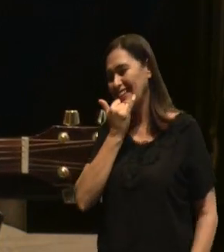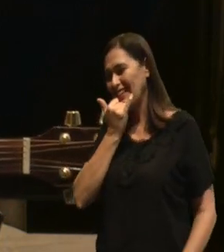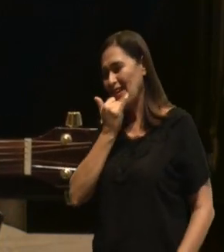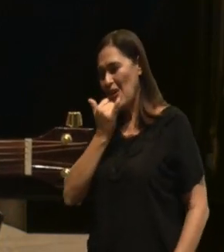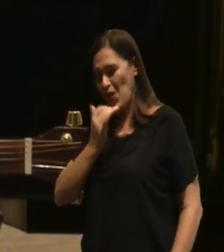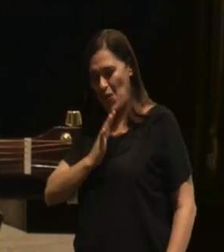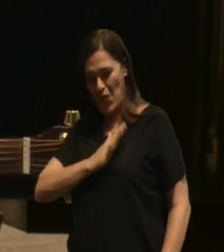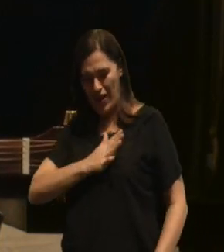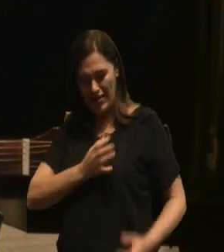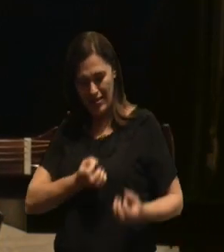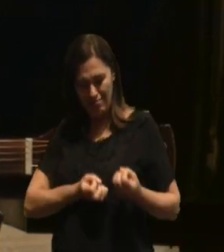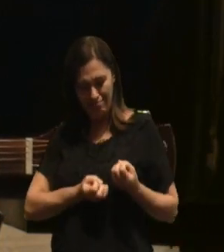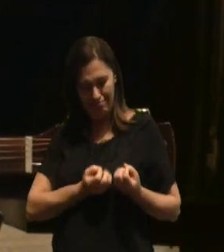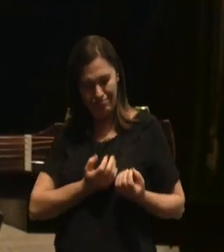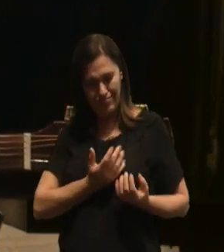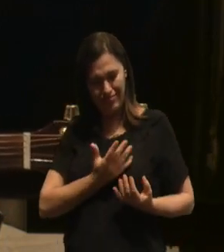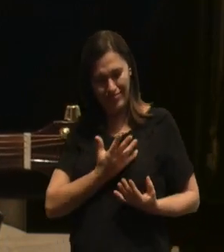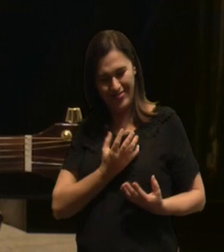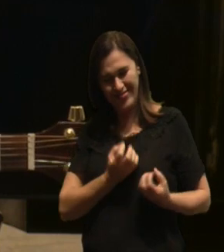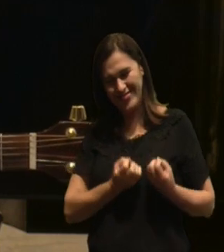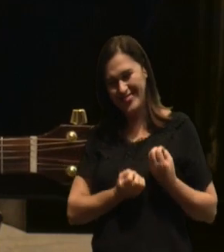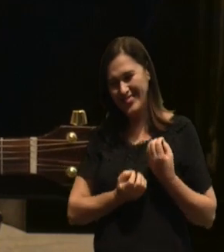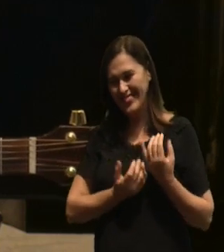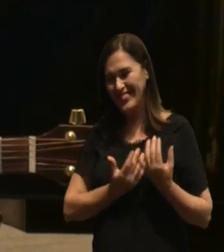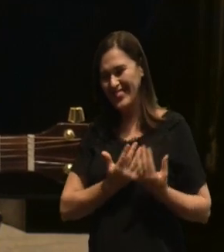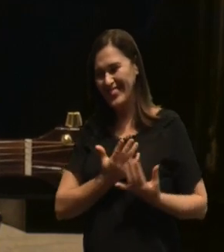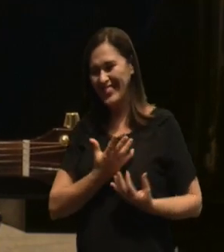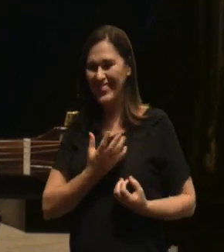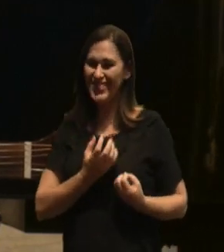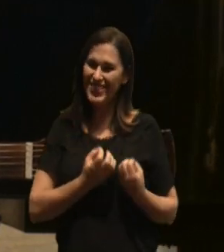Aquece o meu coração.